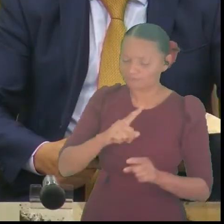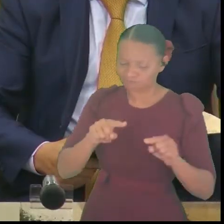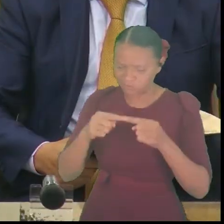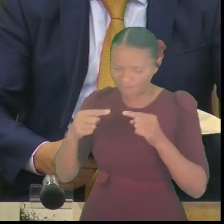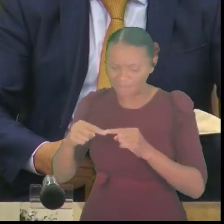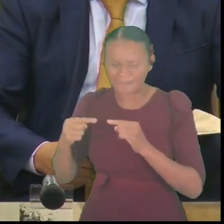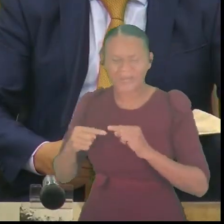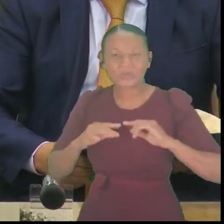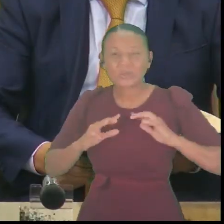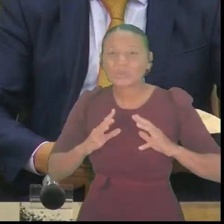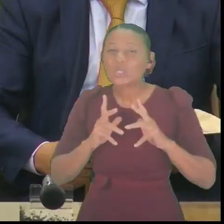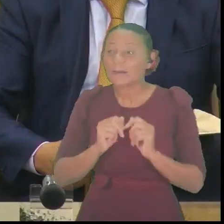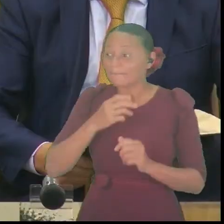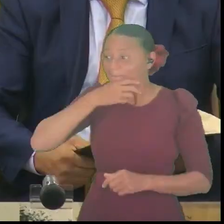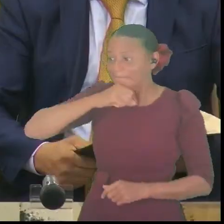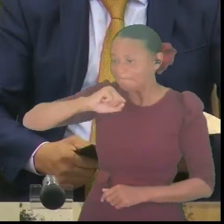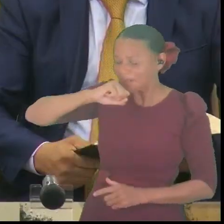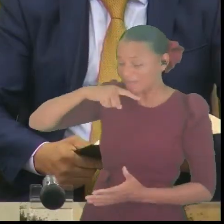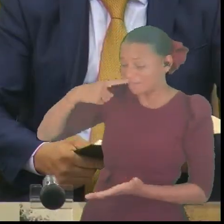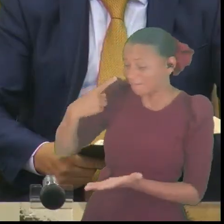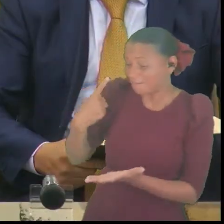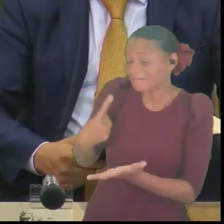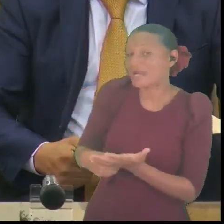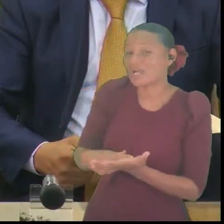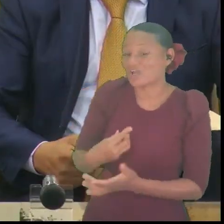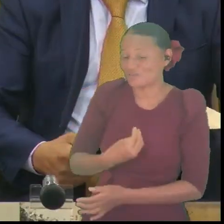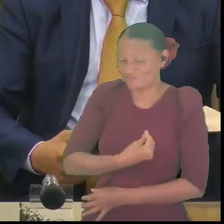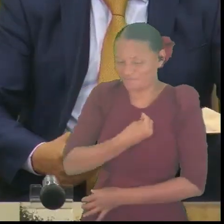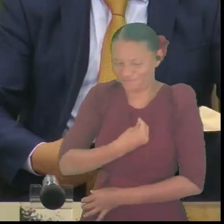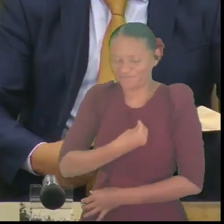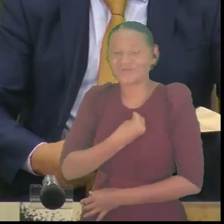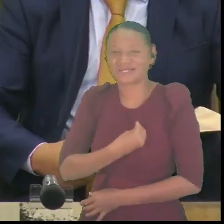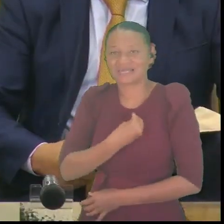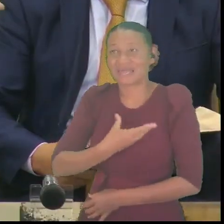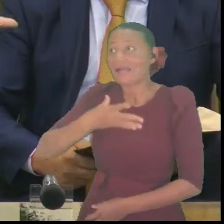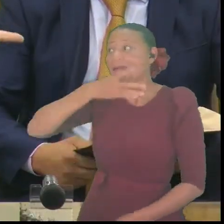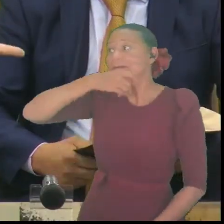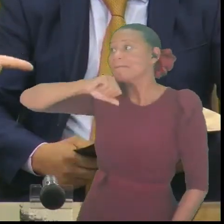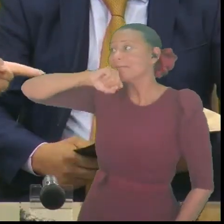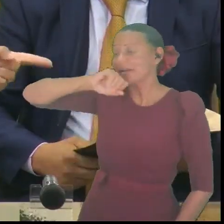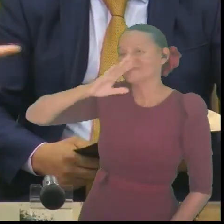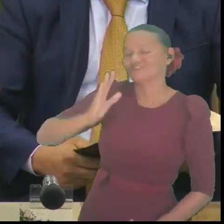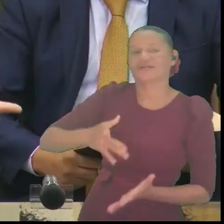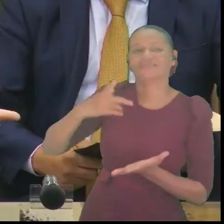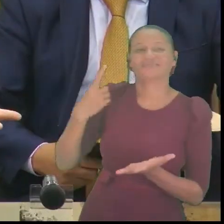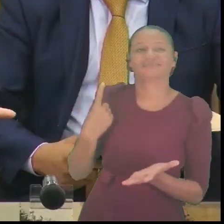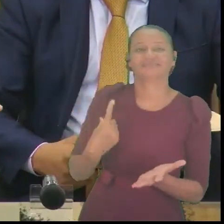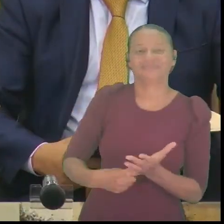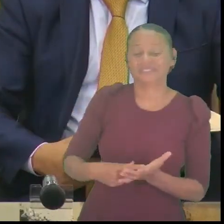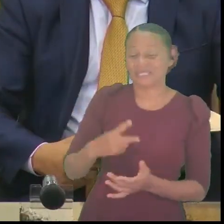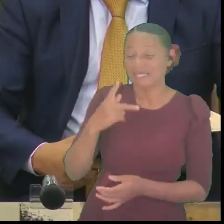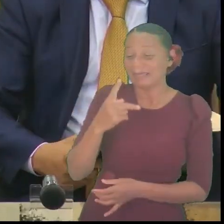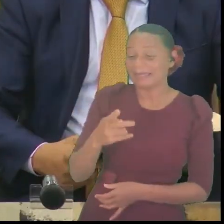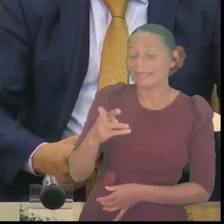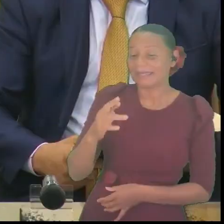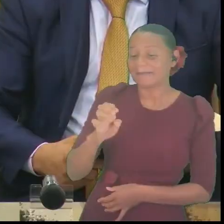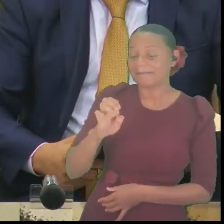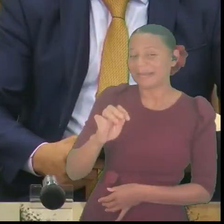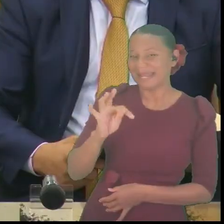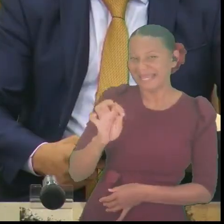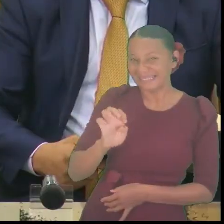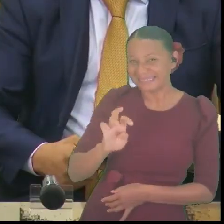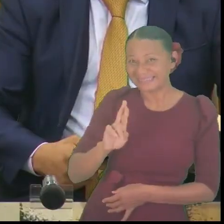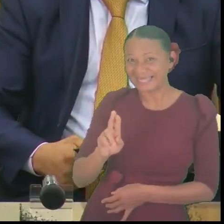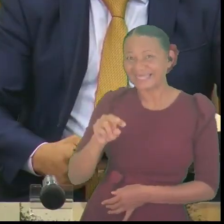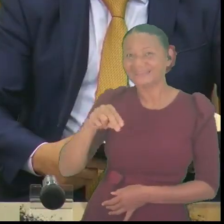que o Pai determinou como sua vontade. Eu vivo para fazer aquilo que o Pai já determinou. É